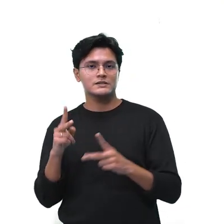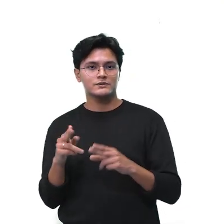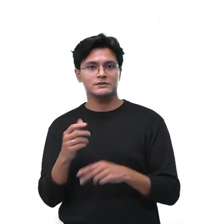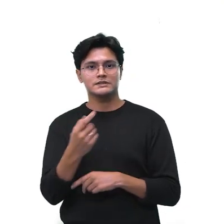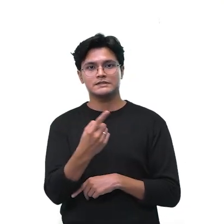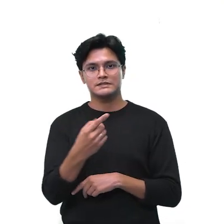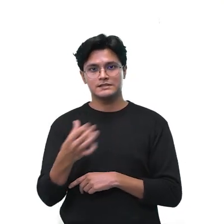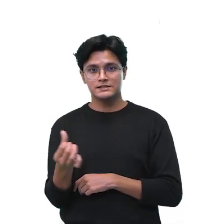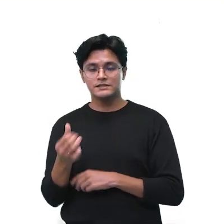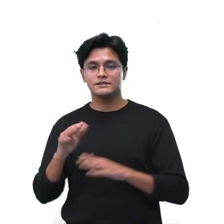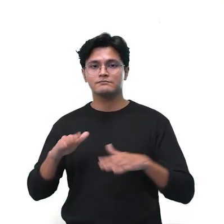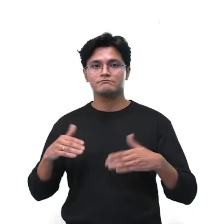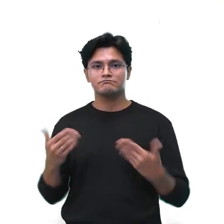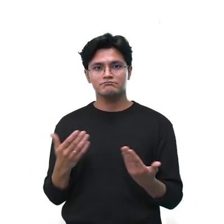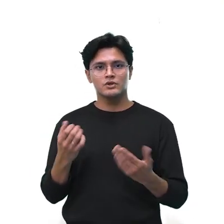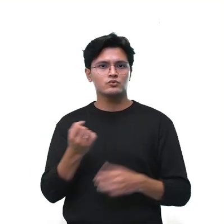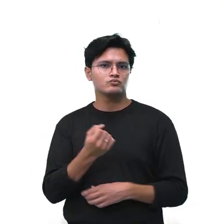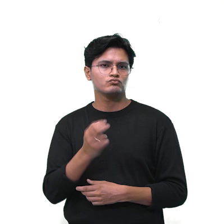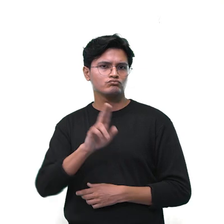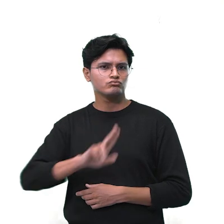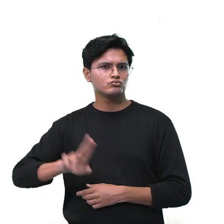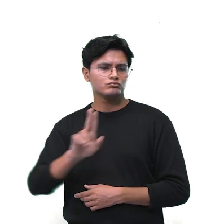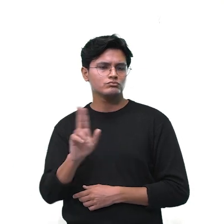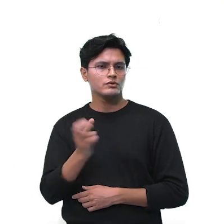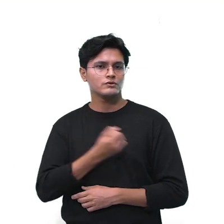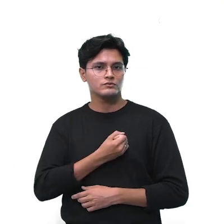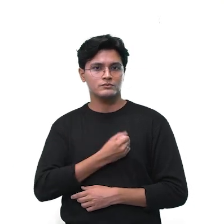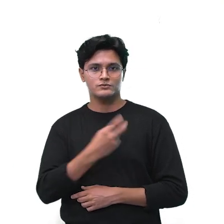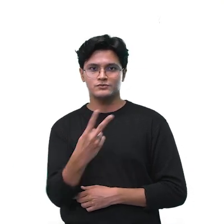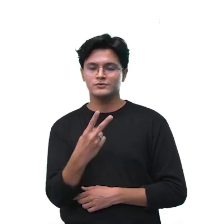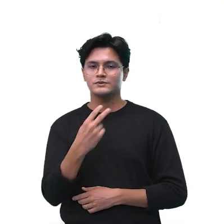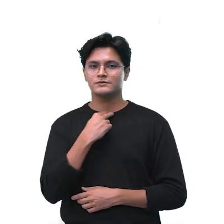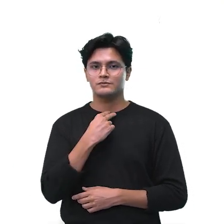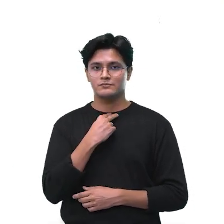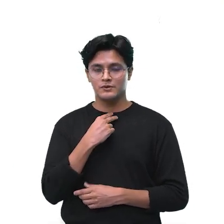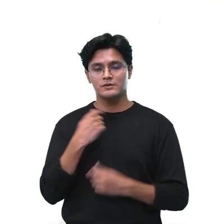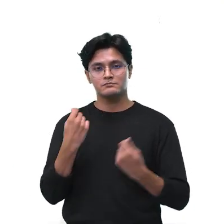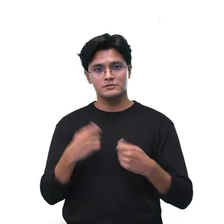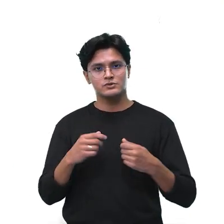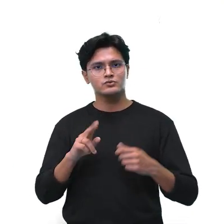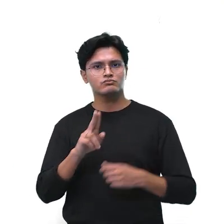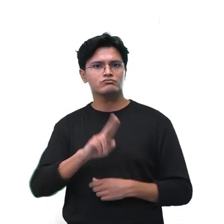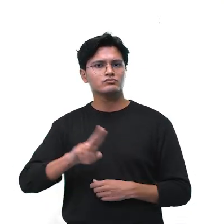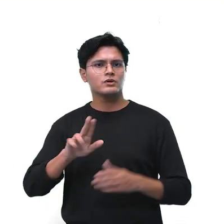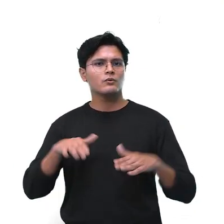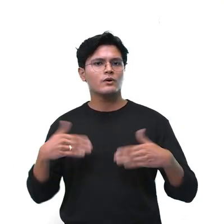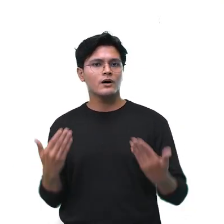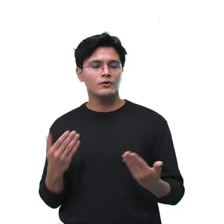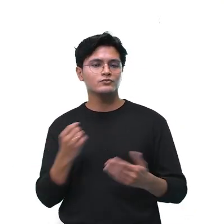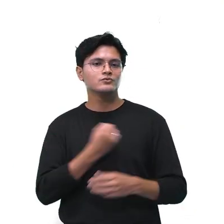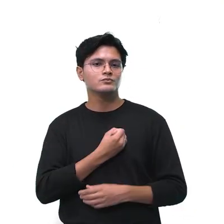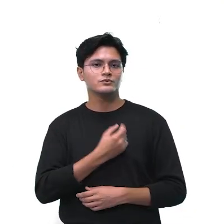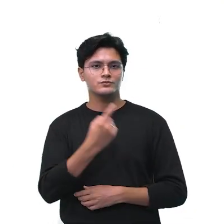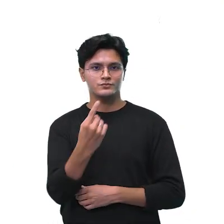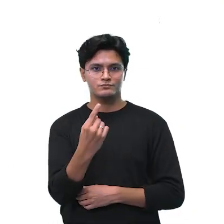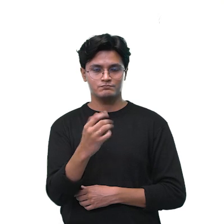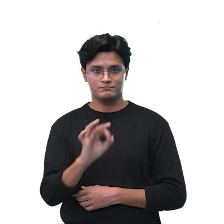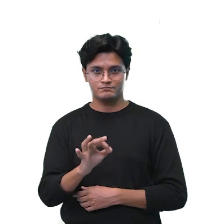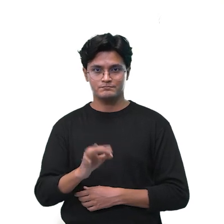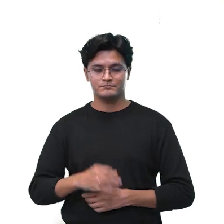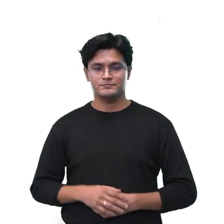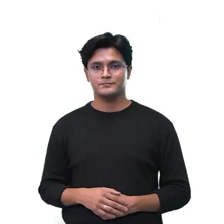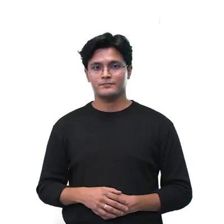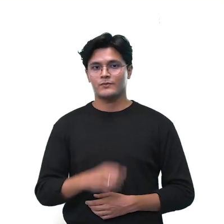número 2, tá? Eu vou ter que usar aqui o número 1, aqui no meu quociente, tá? Então